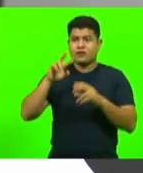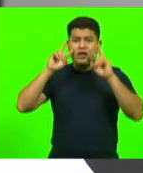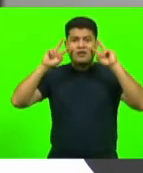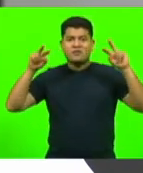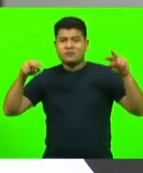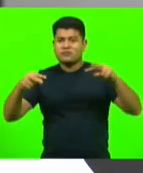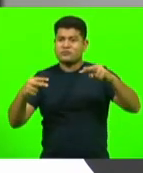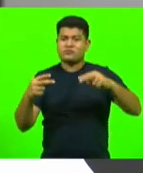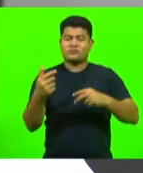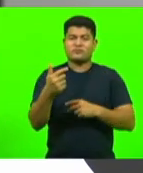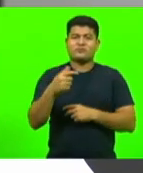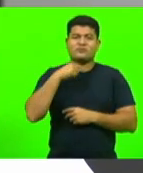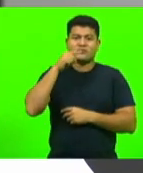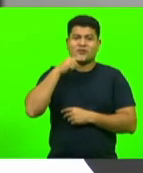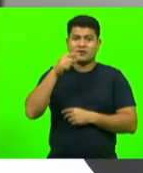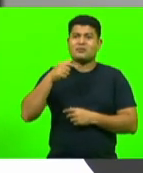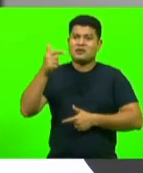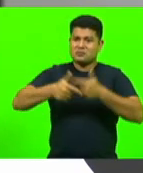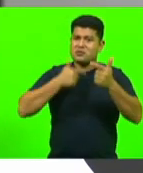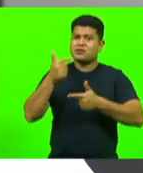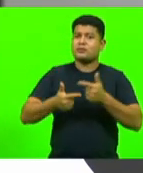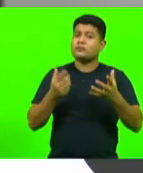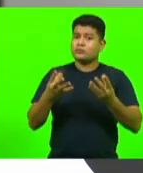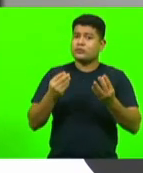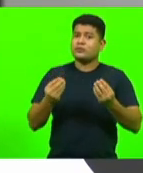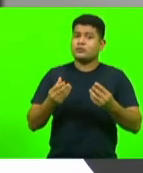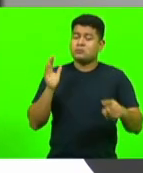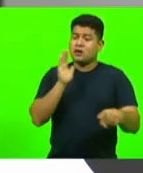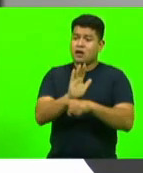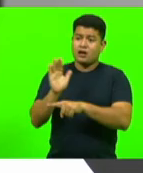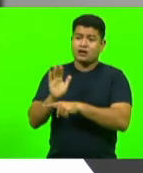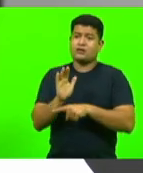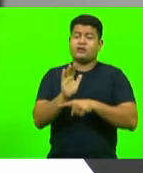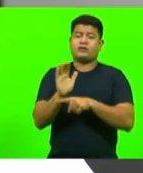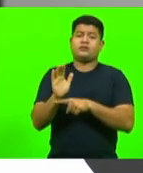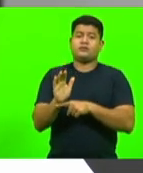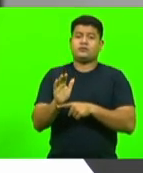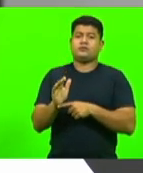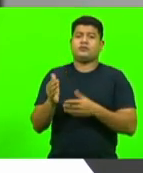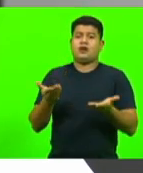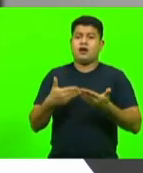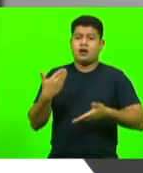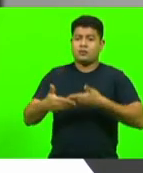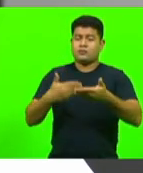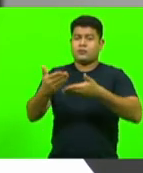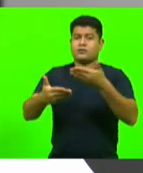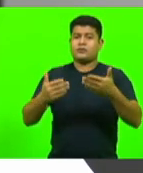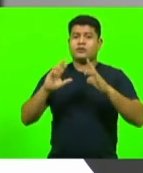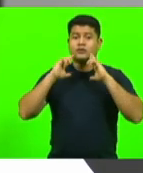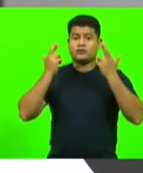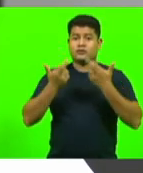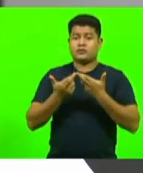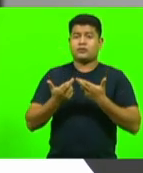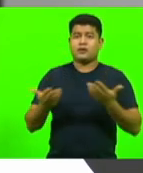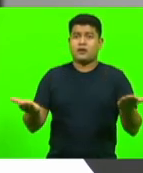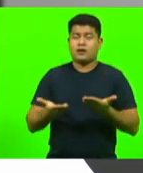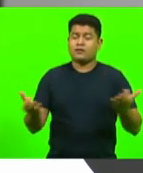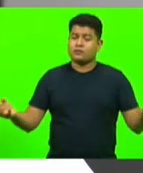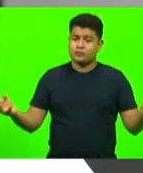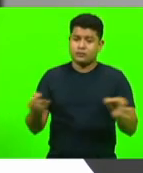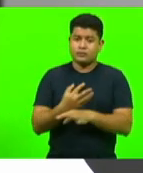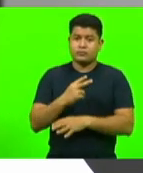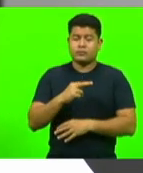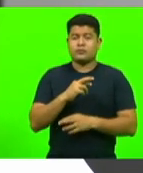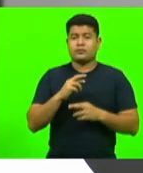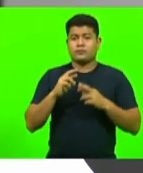trabalhando muito da casa para nos auxiliar em toda essa operaciona lização e desta forma é o inferno então esta